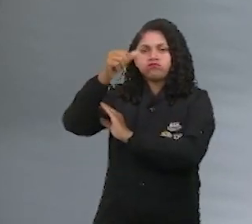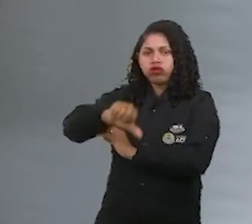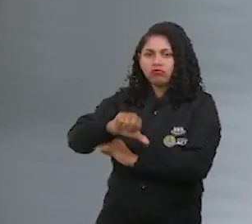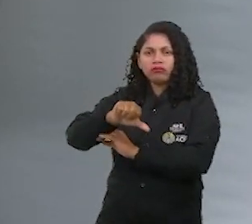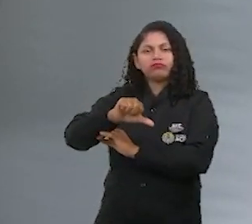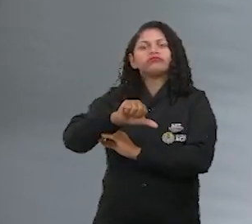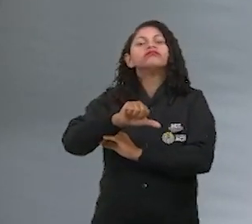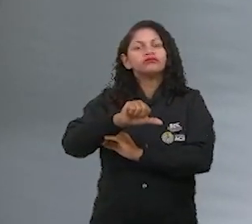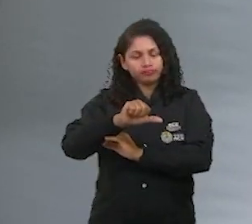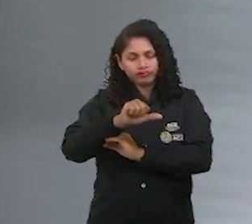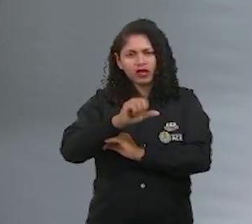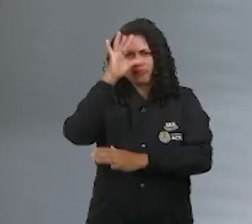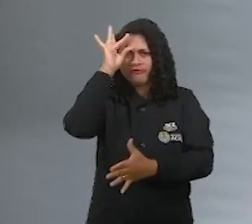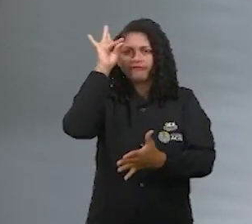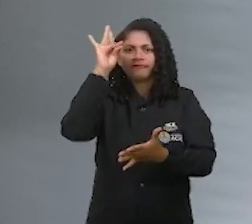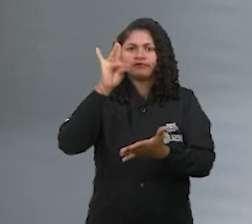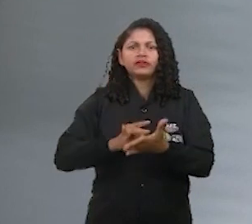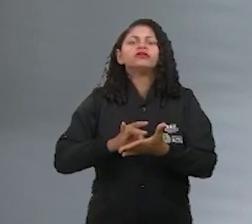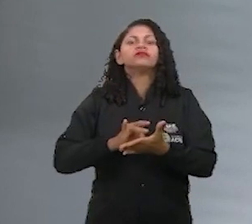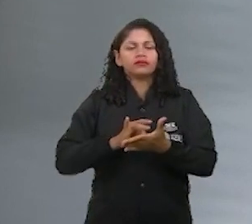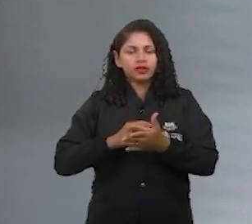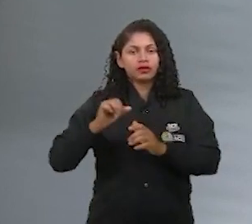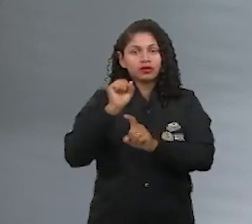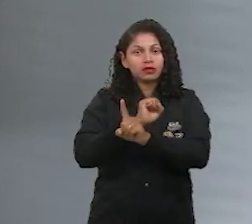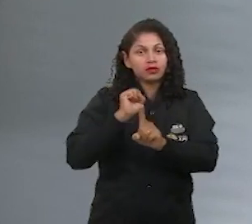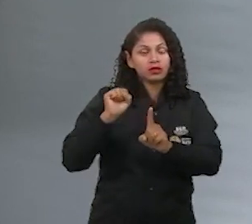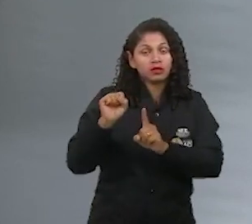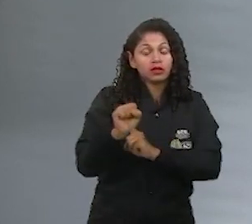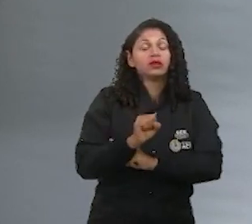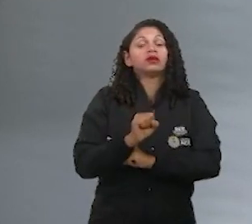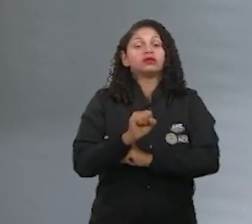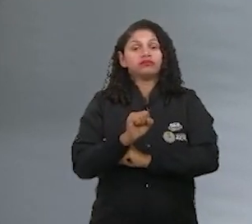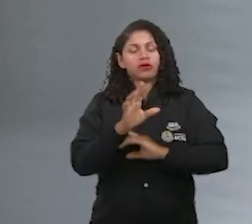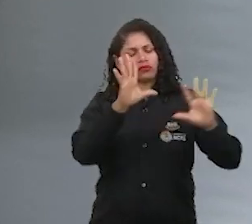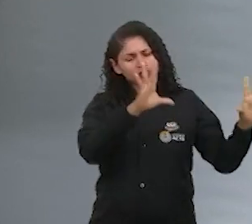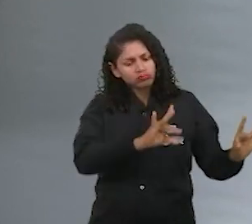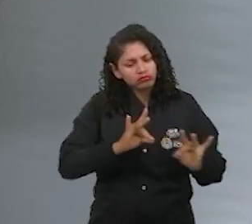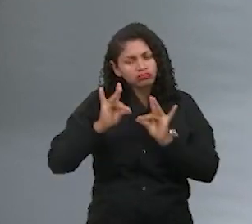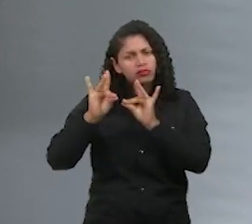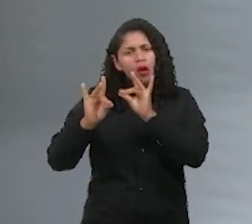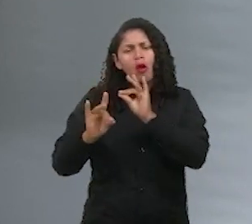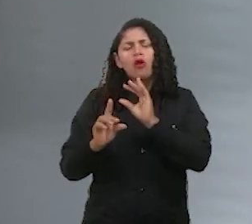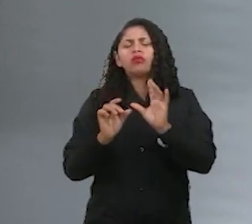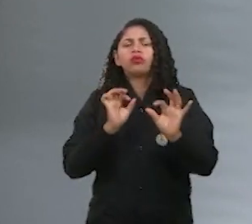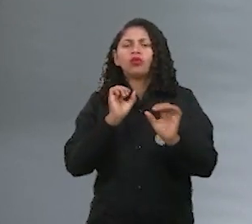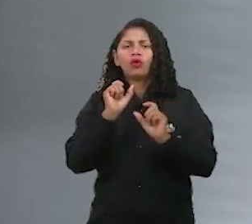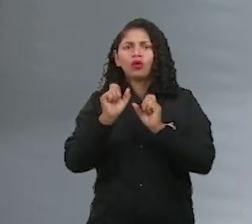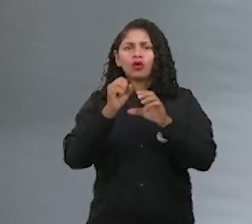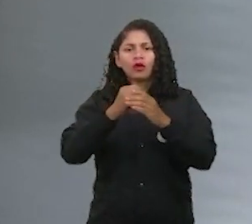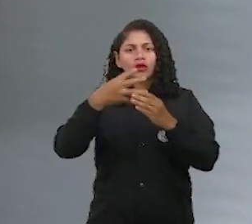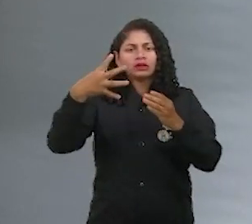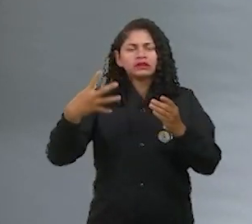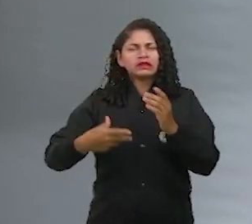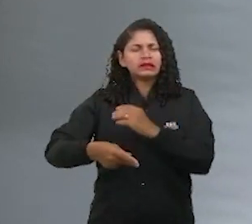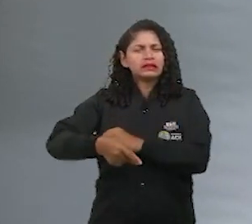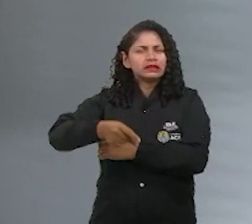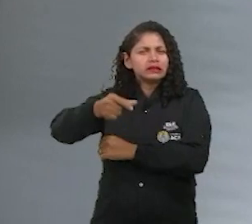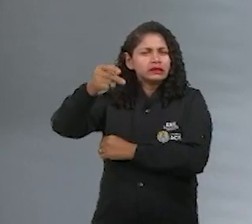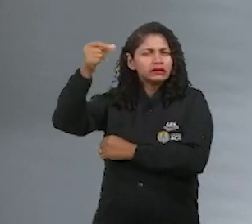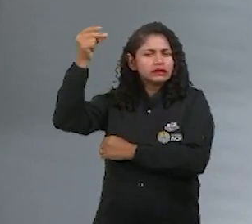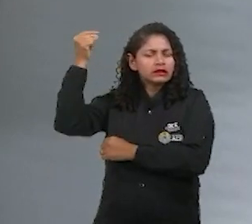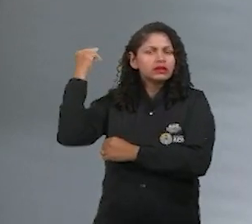Vamos trabalhar da realidade social. Inclusive, ela traz um pouquinho também das características lá do